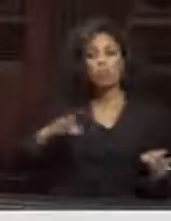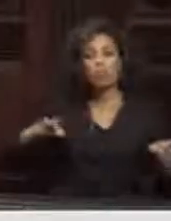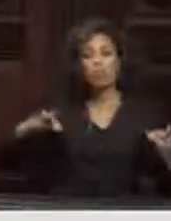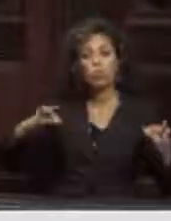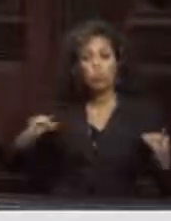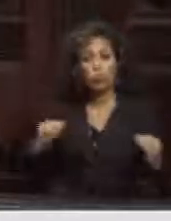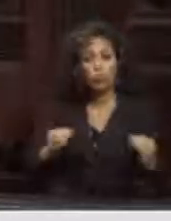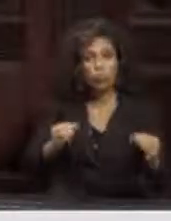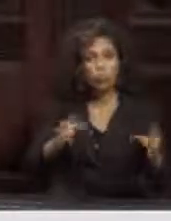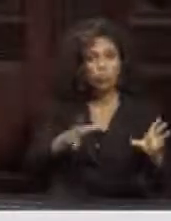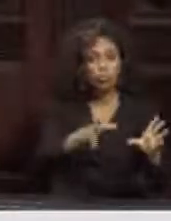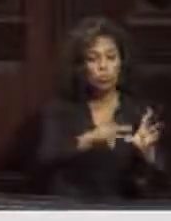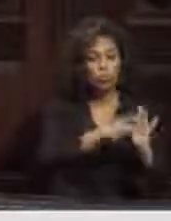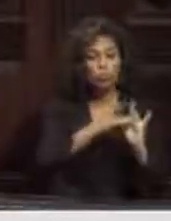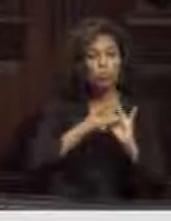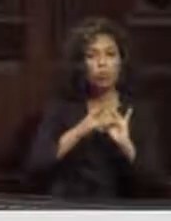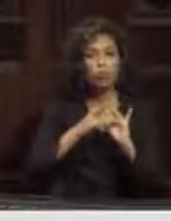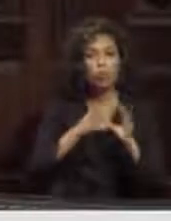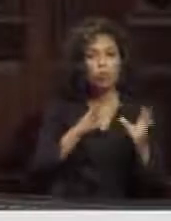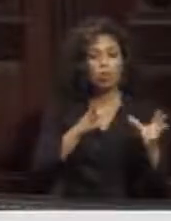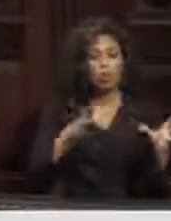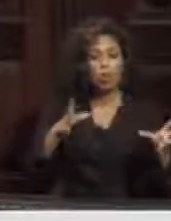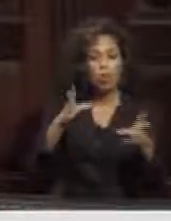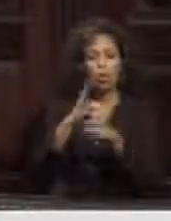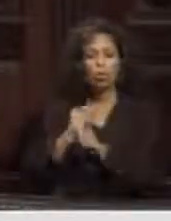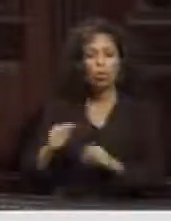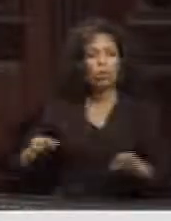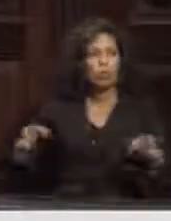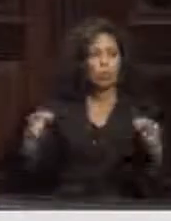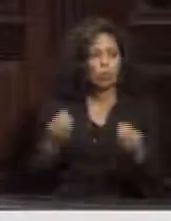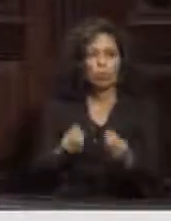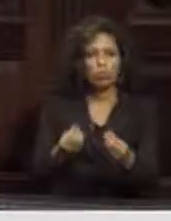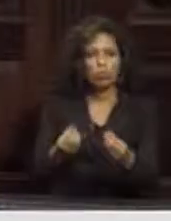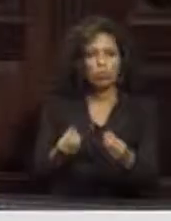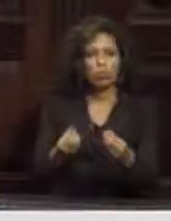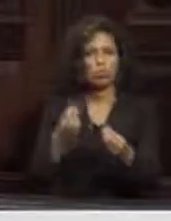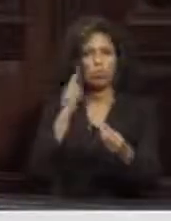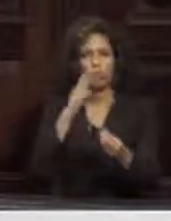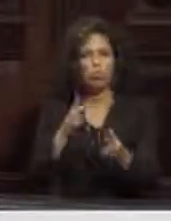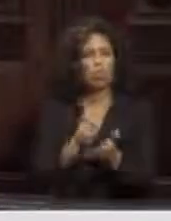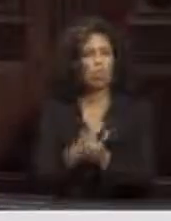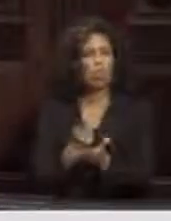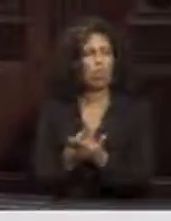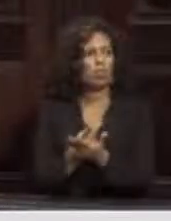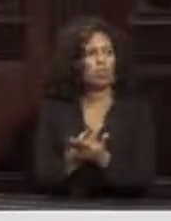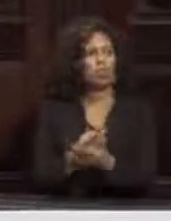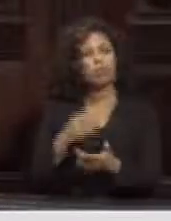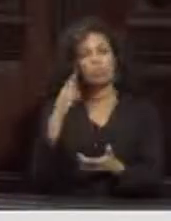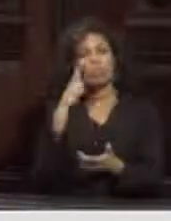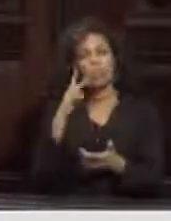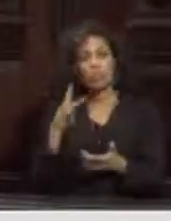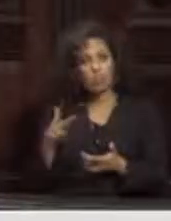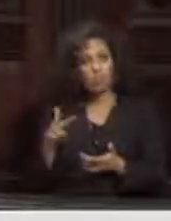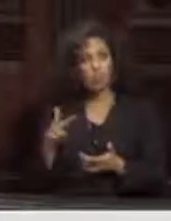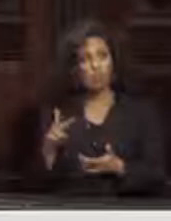questões e o debate tem que ser feito de forma articulada. Então, diante desse quadro, desses